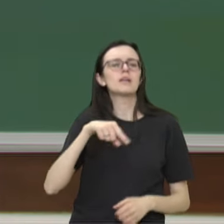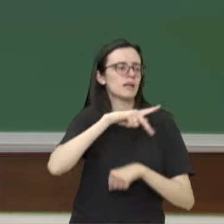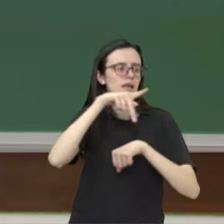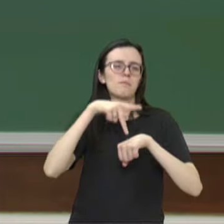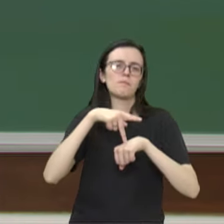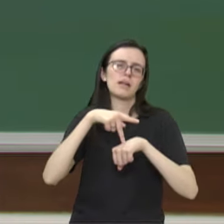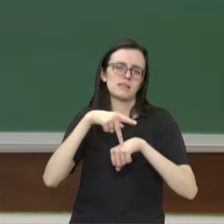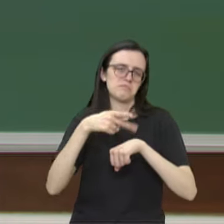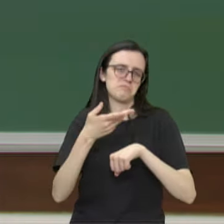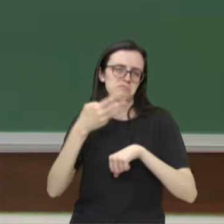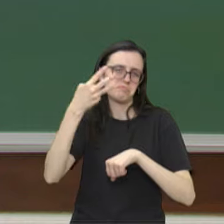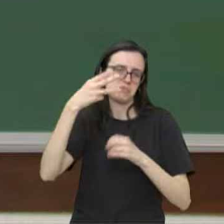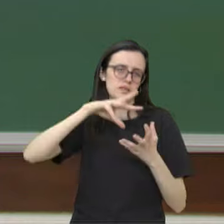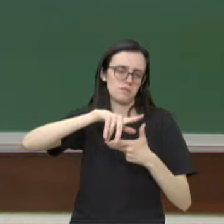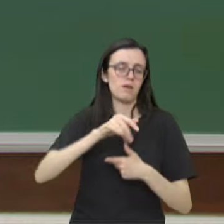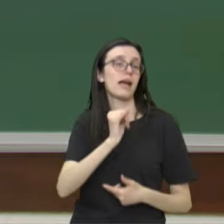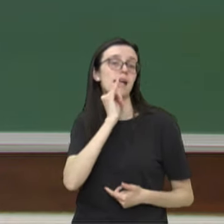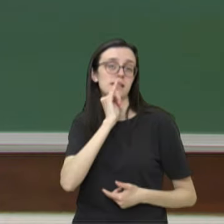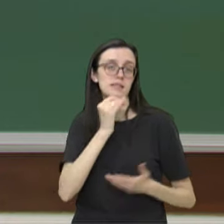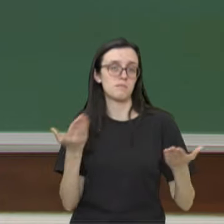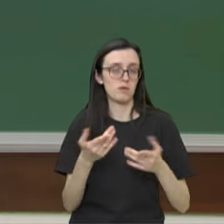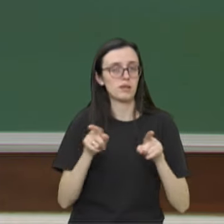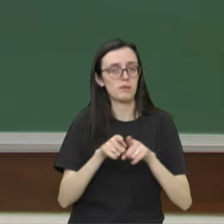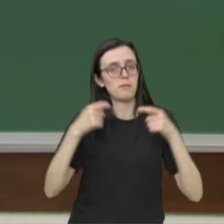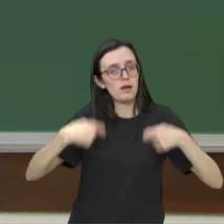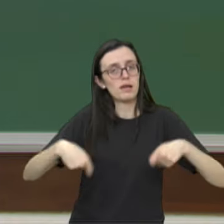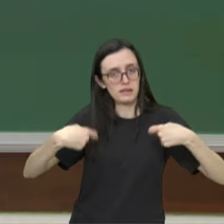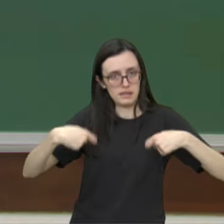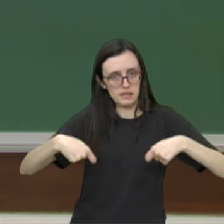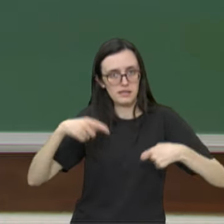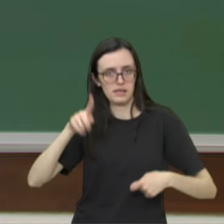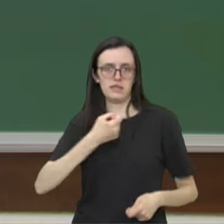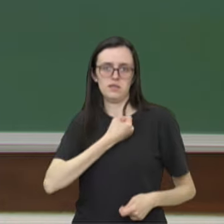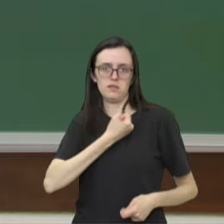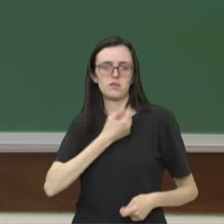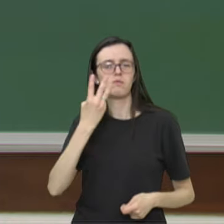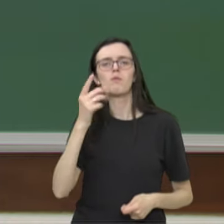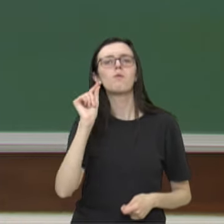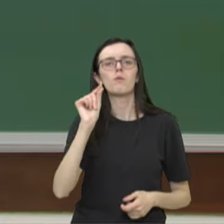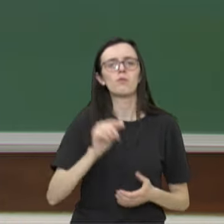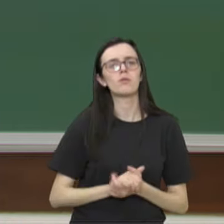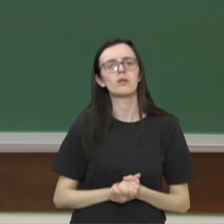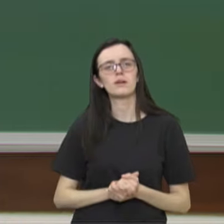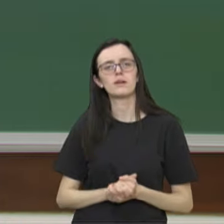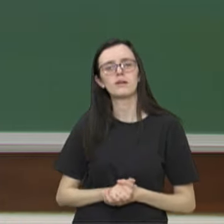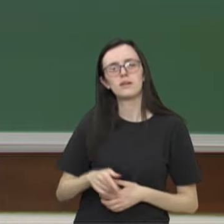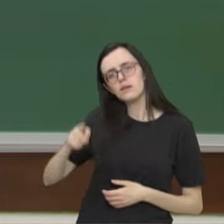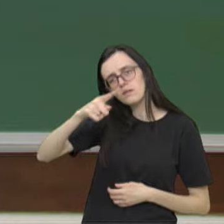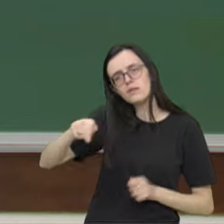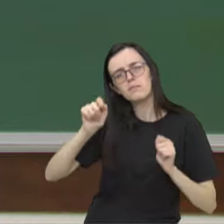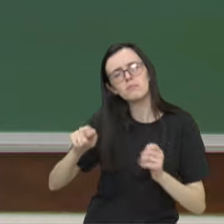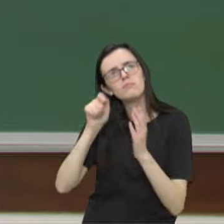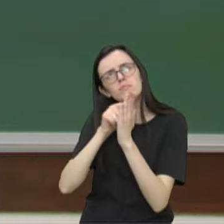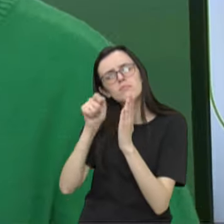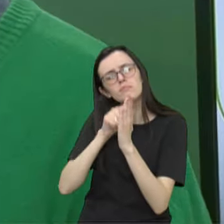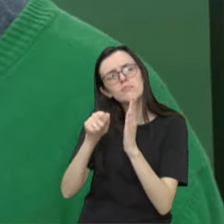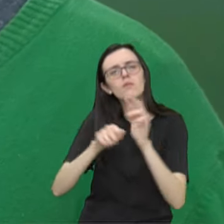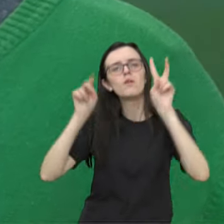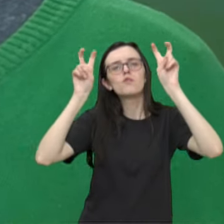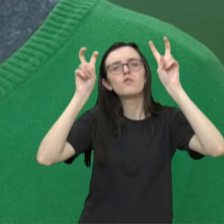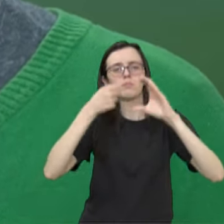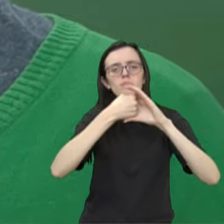Muito importante e necessário aqui, nessa questão número 3, vocês escreverem sobre as